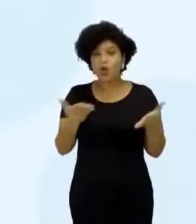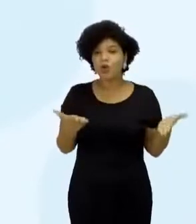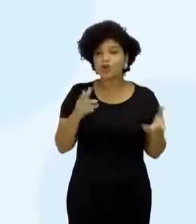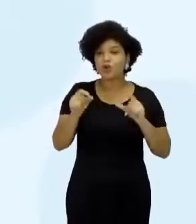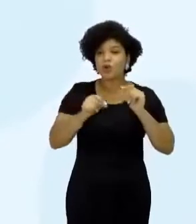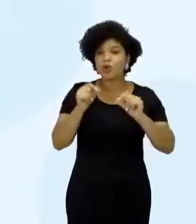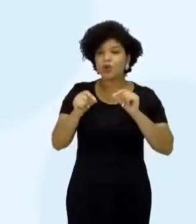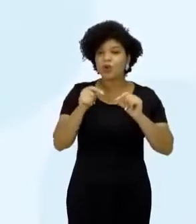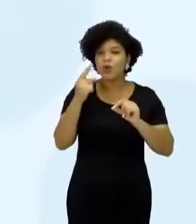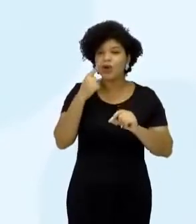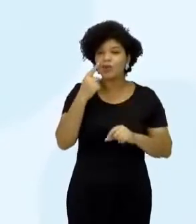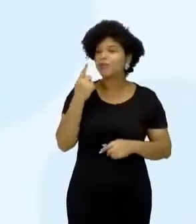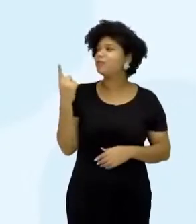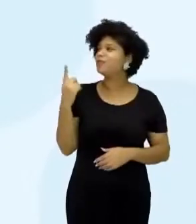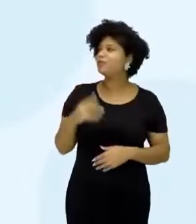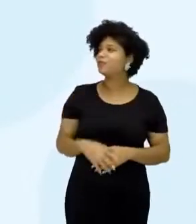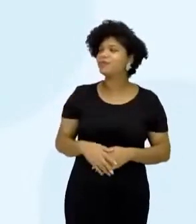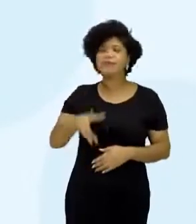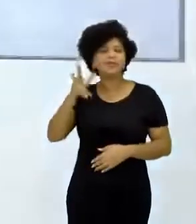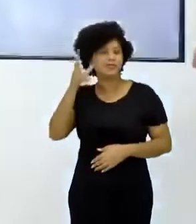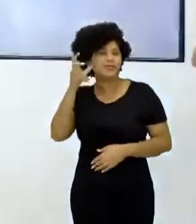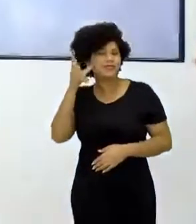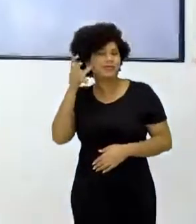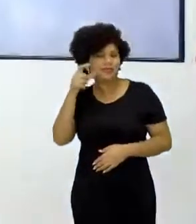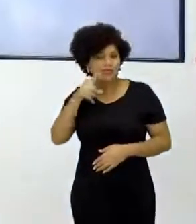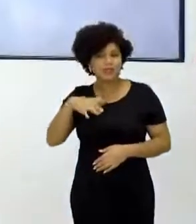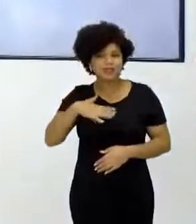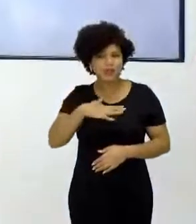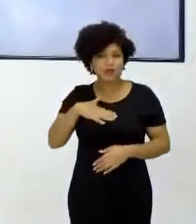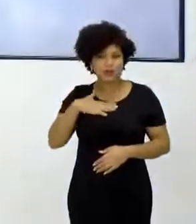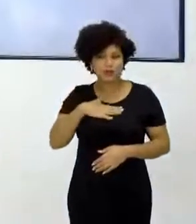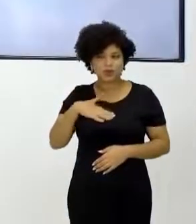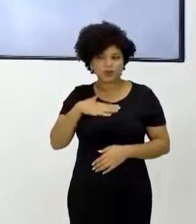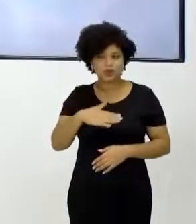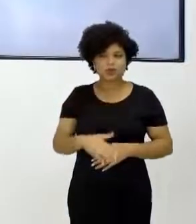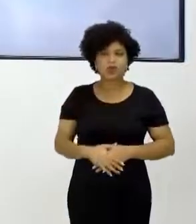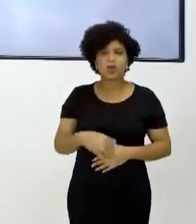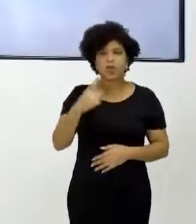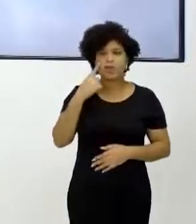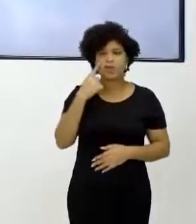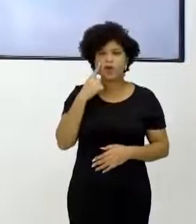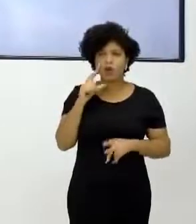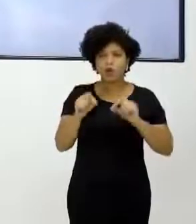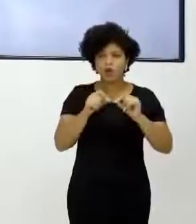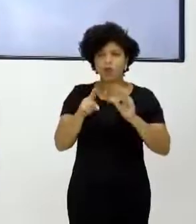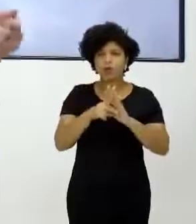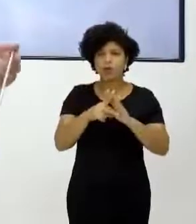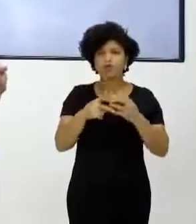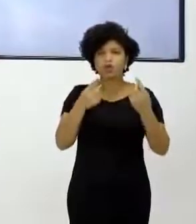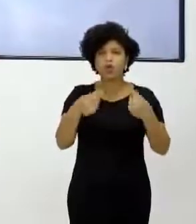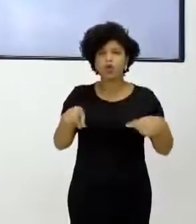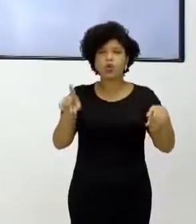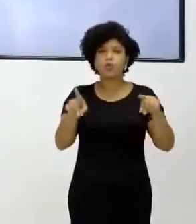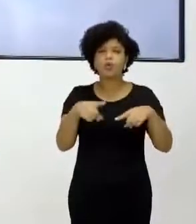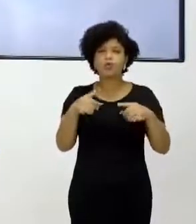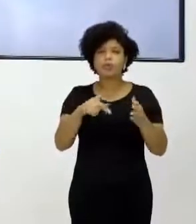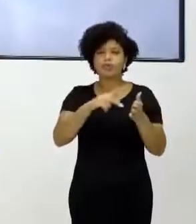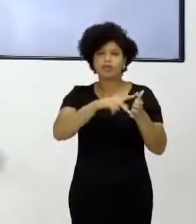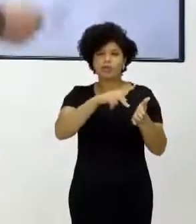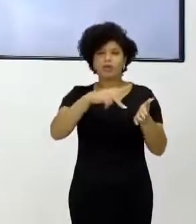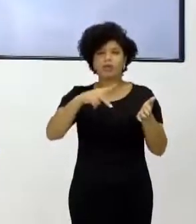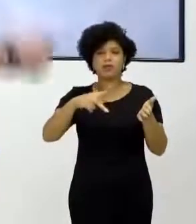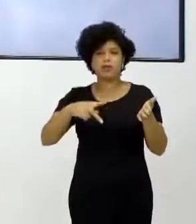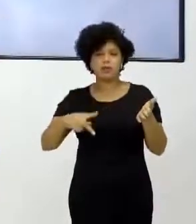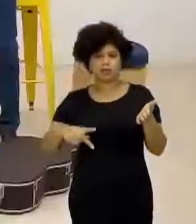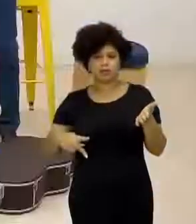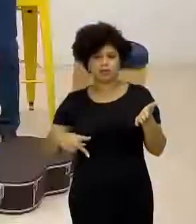quê? Onda sonora. Gostaram aí da nossa, do nosso começo sobre uma música, uma poesia sobre ondas?